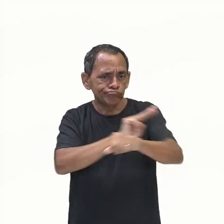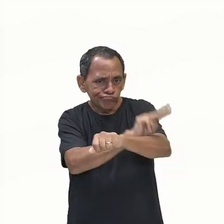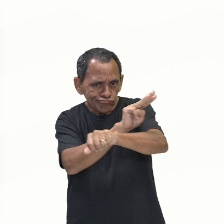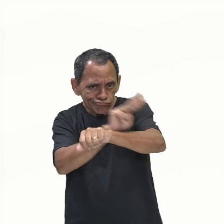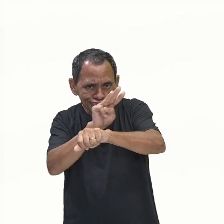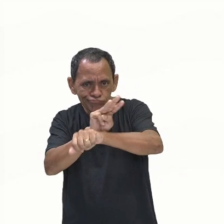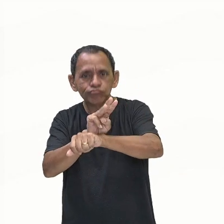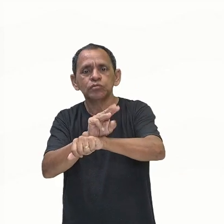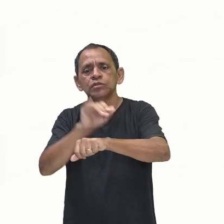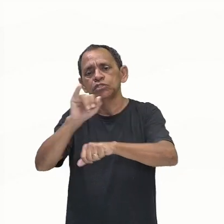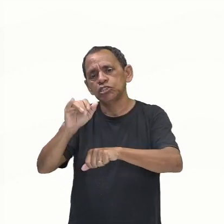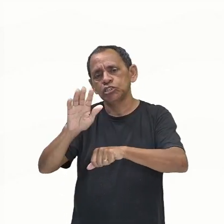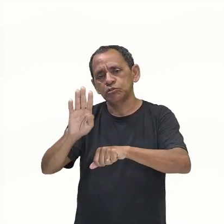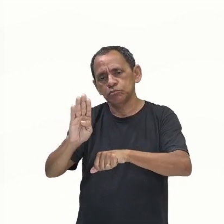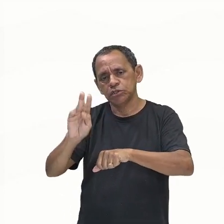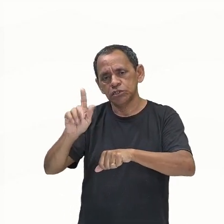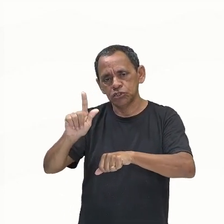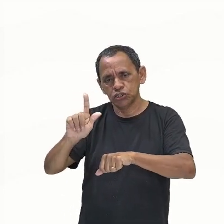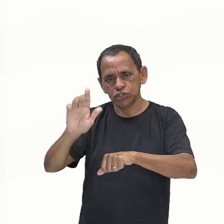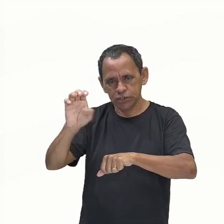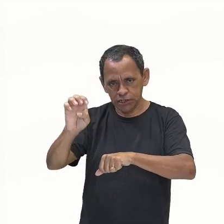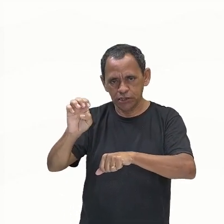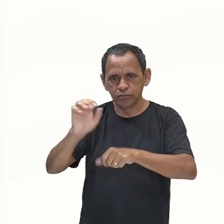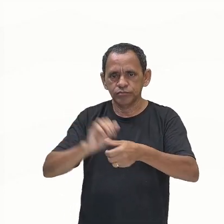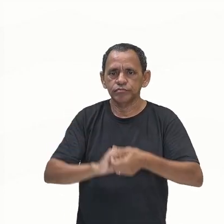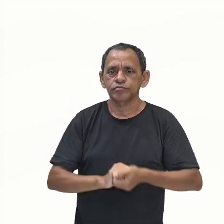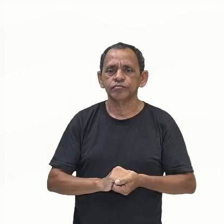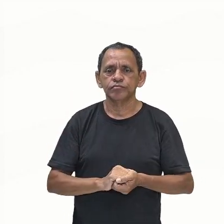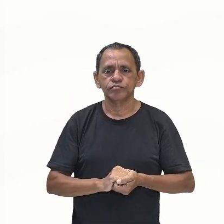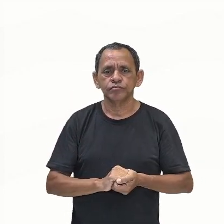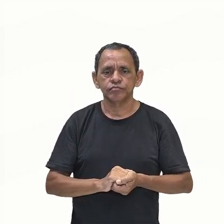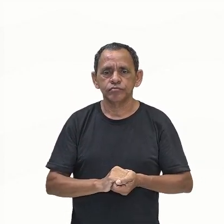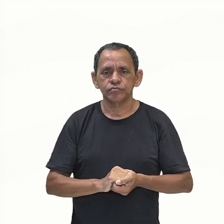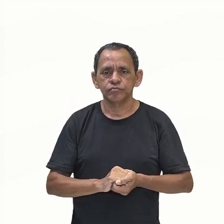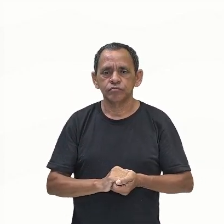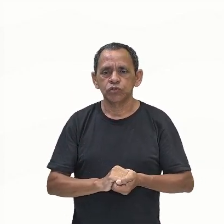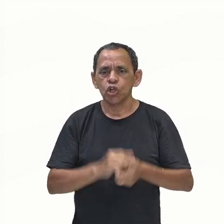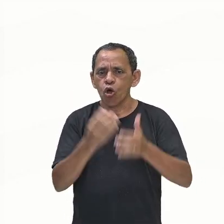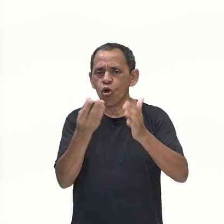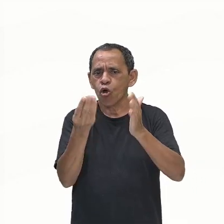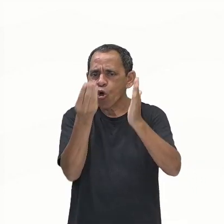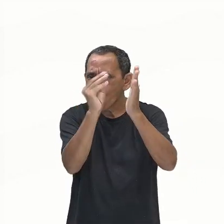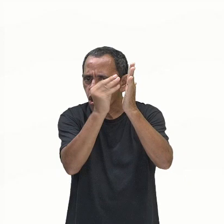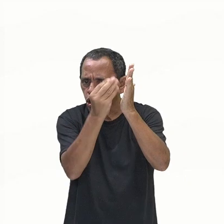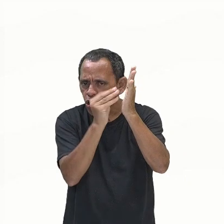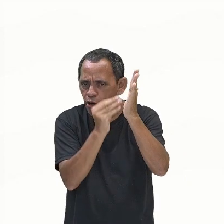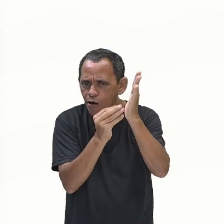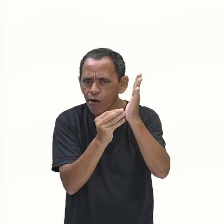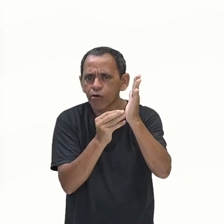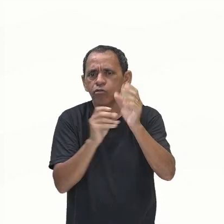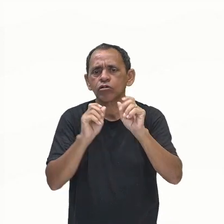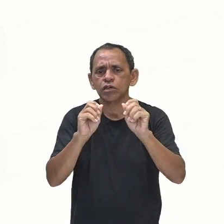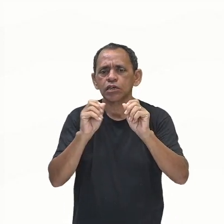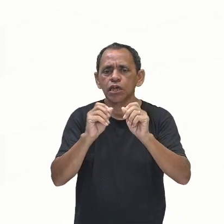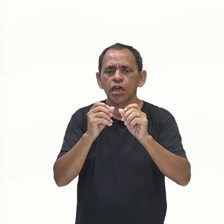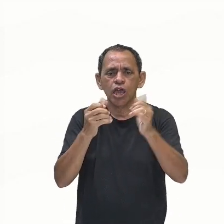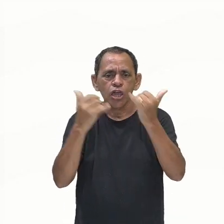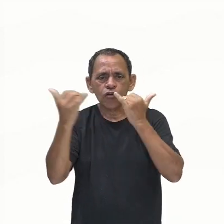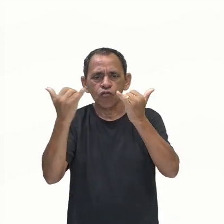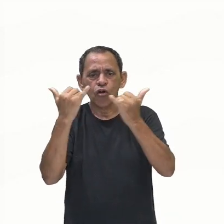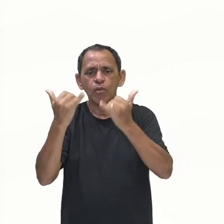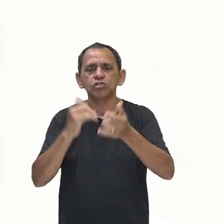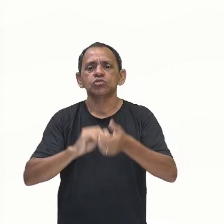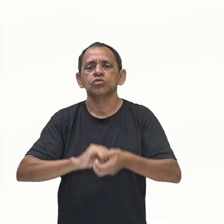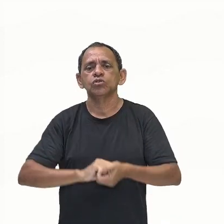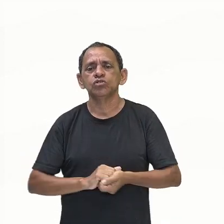de informação geográfica. Ó. Eu coloco aqui uma camada de hidrografia, de azul,